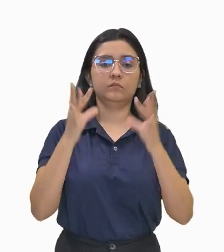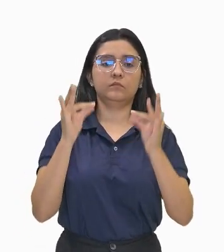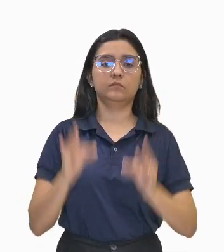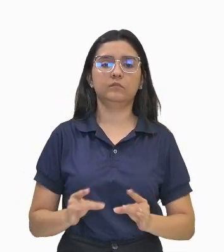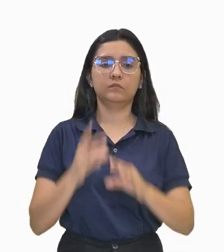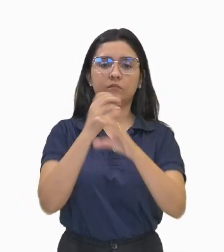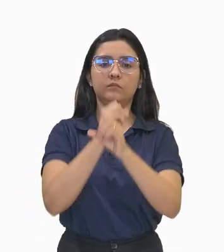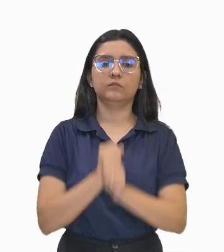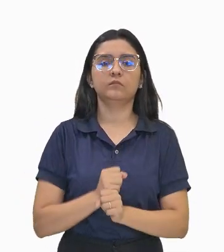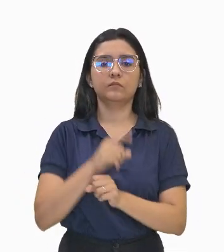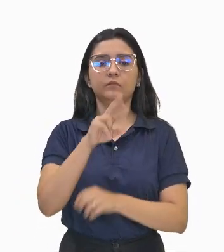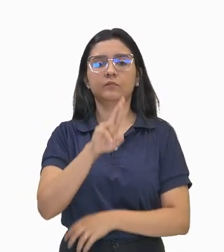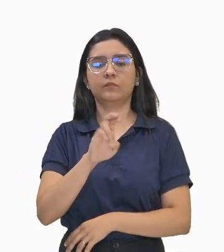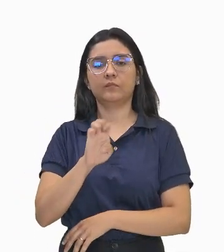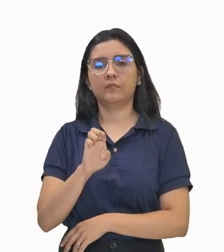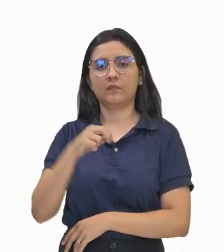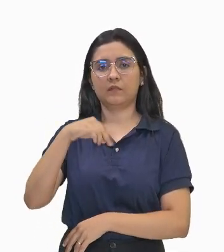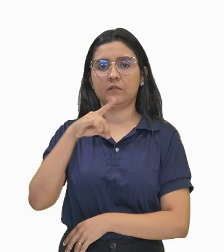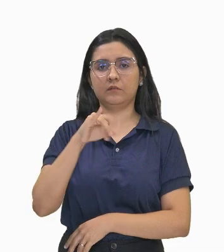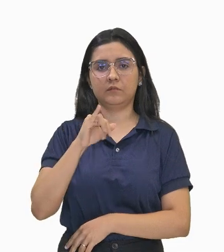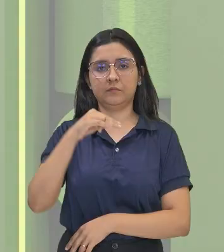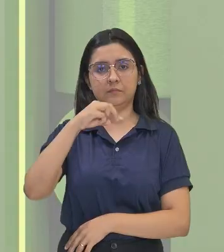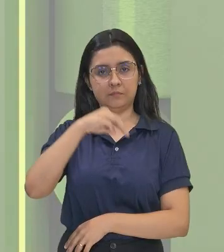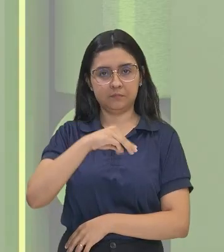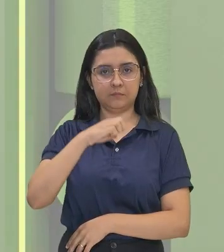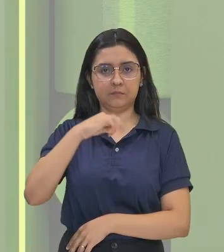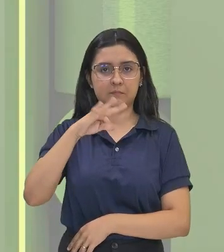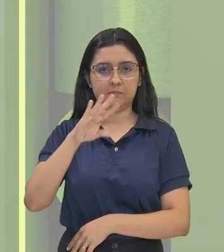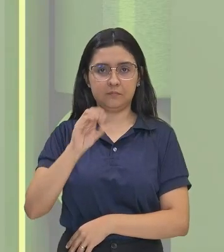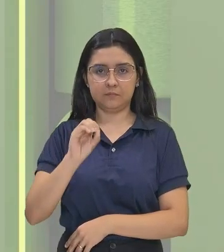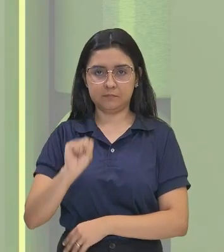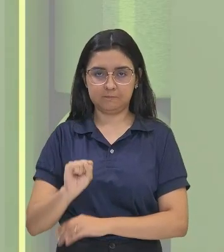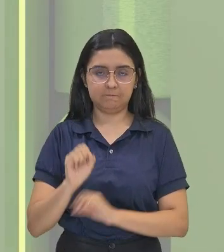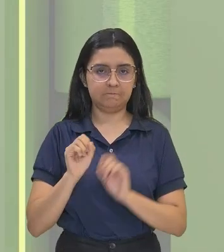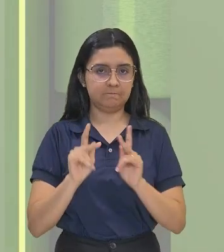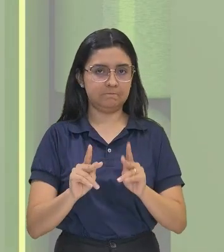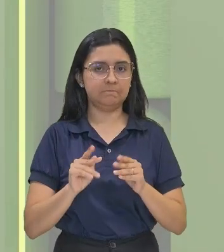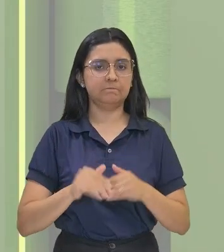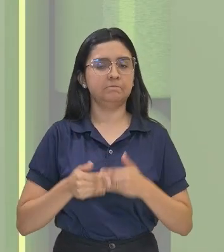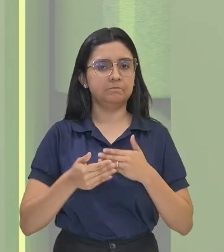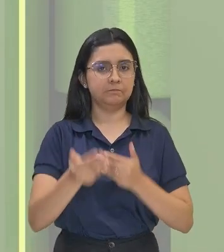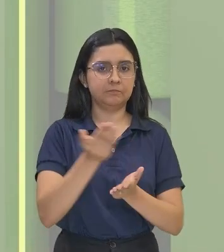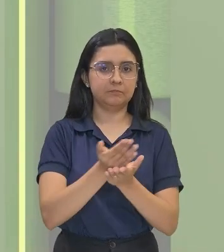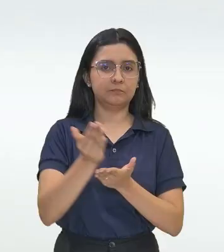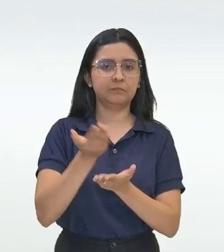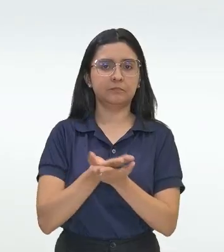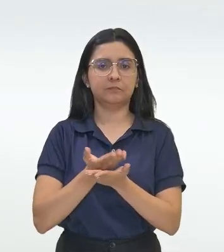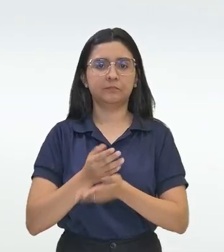detalhamento, cálculo de rendimento. Então vamos à nossa aula.